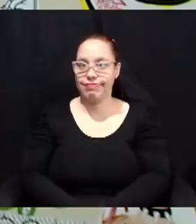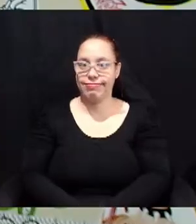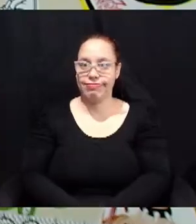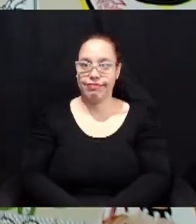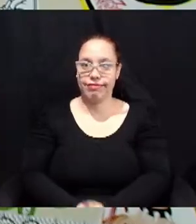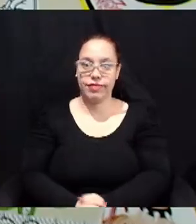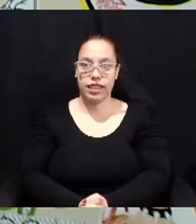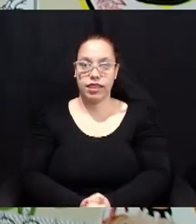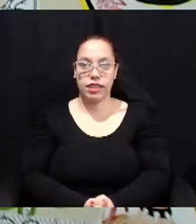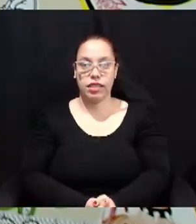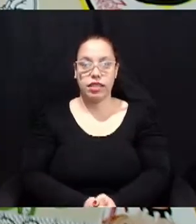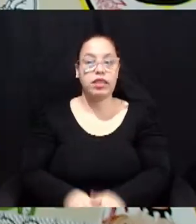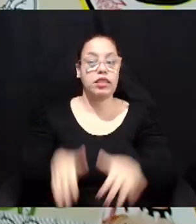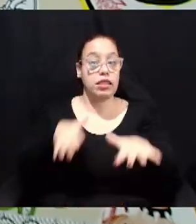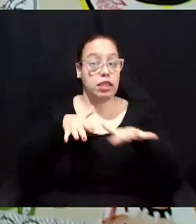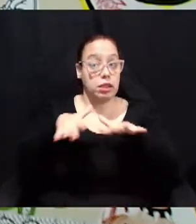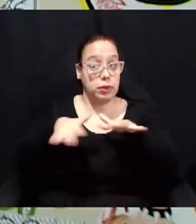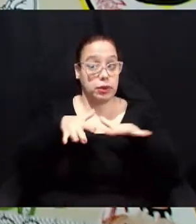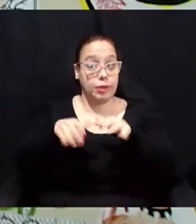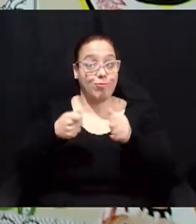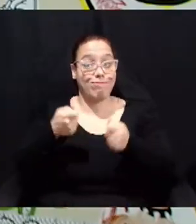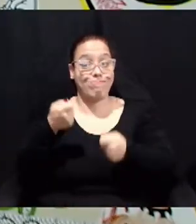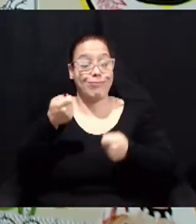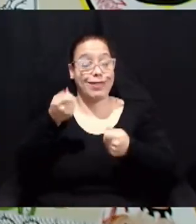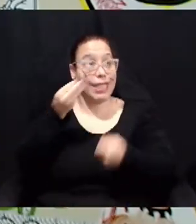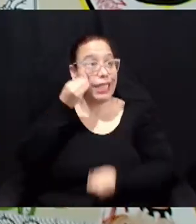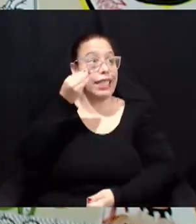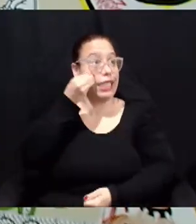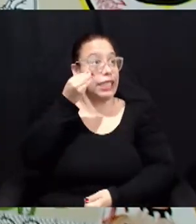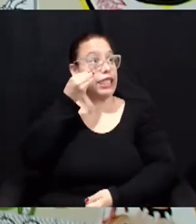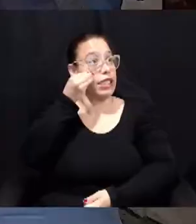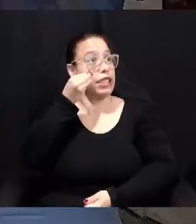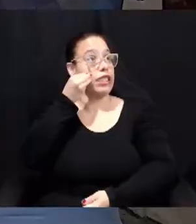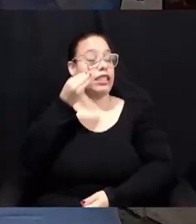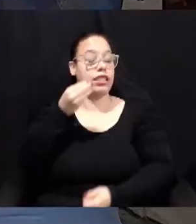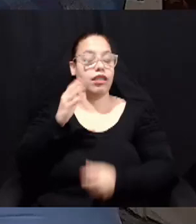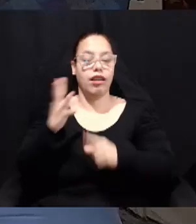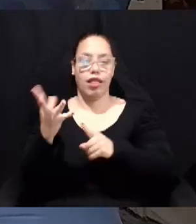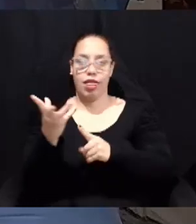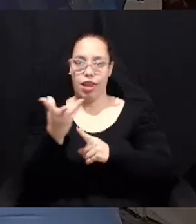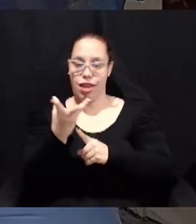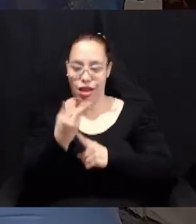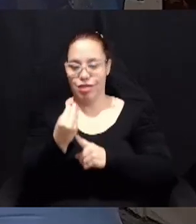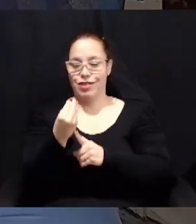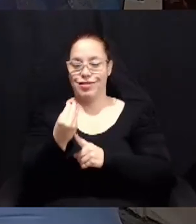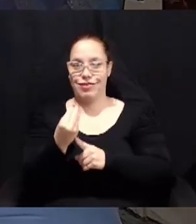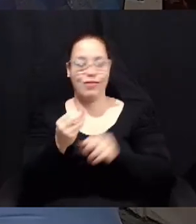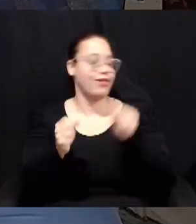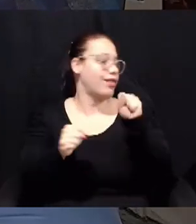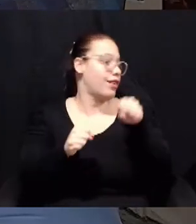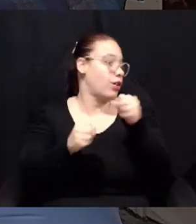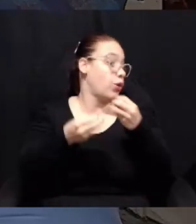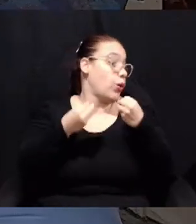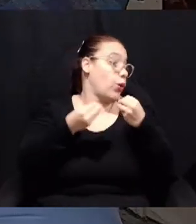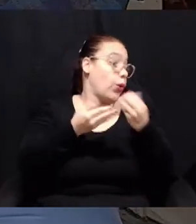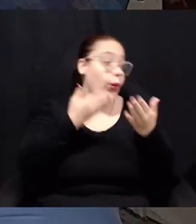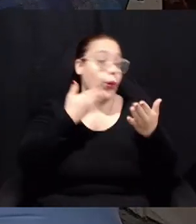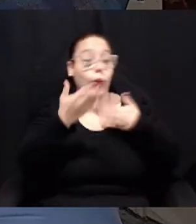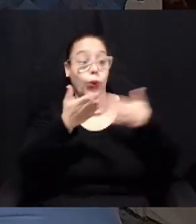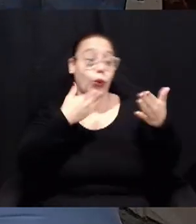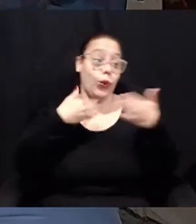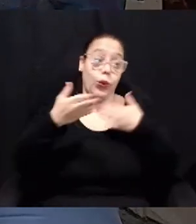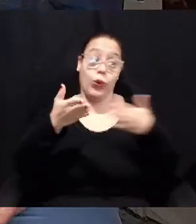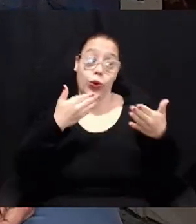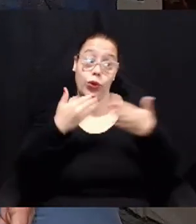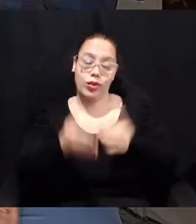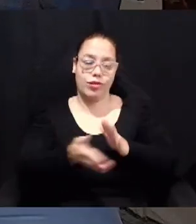momento que tem que disputar, e nossa forma de fazer isso é através da arte. Sim, e nada como o boca a boca nessas horas para indicar,